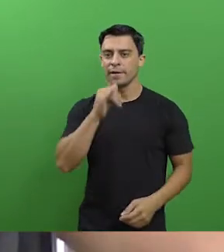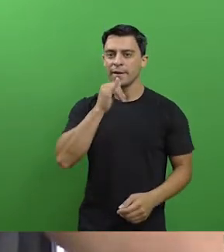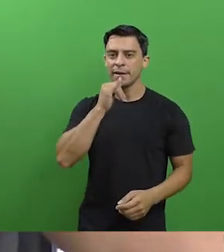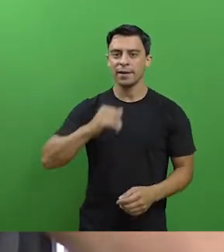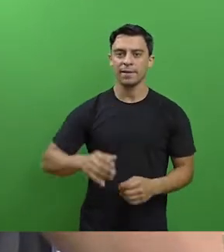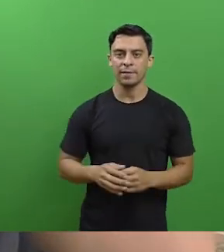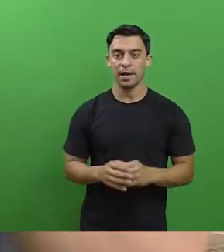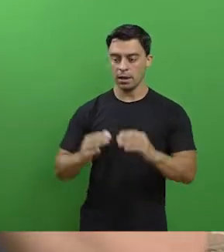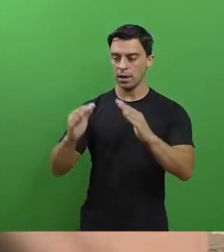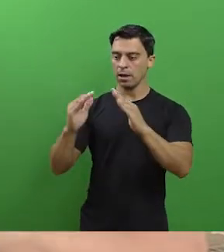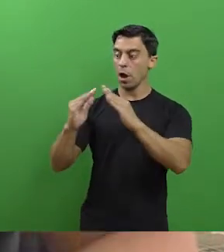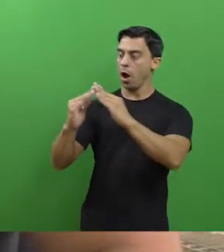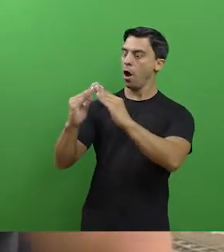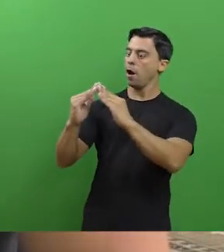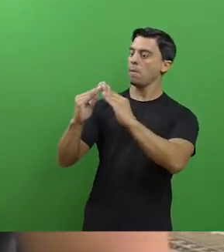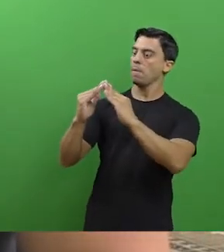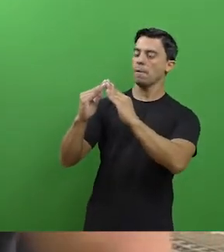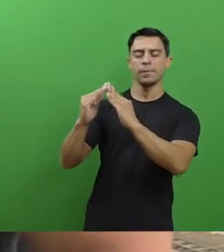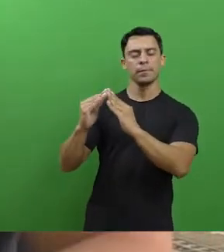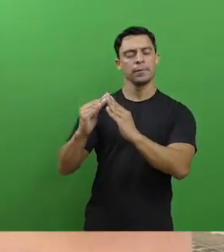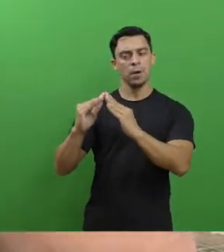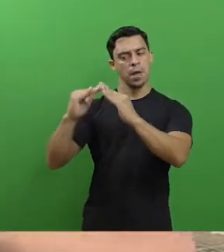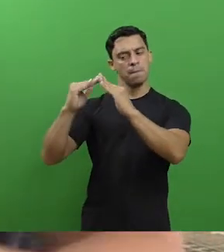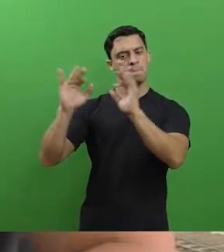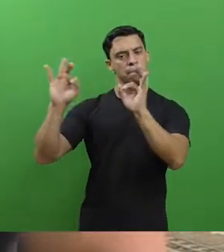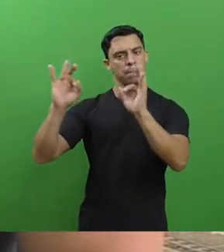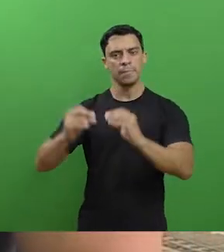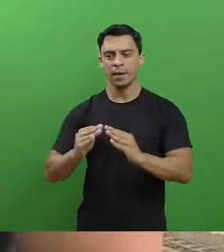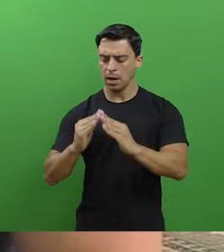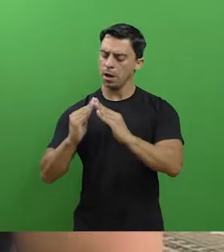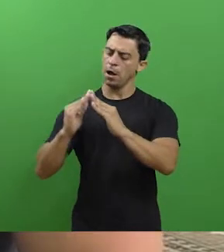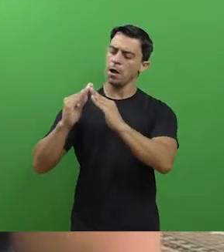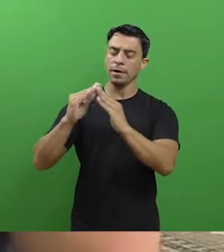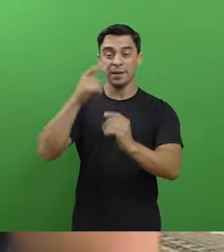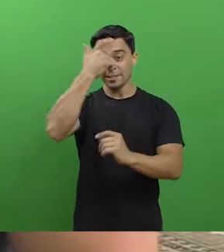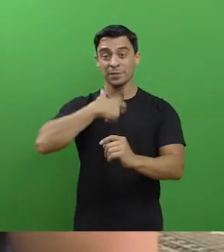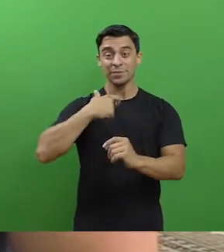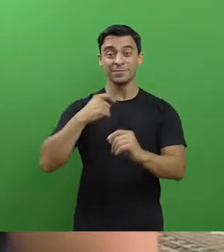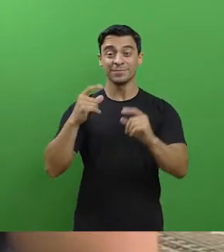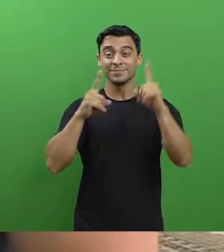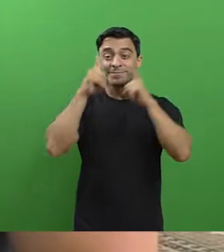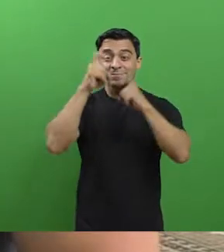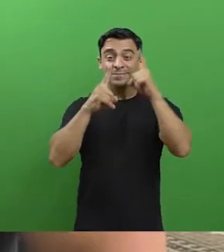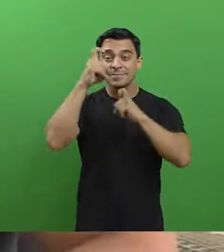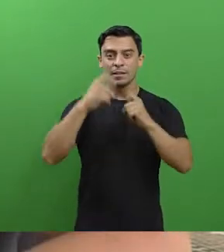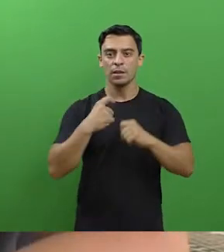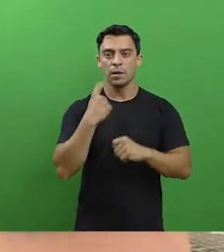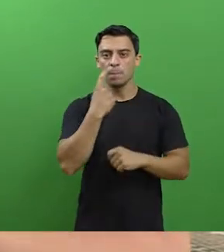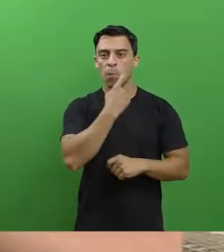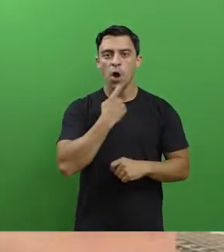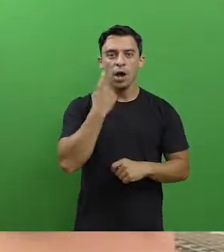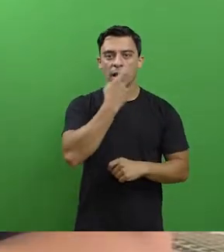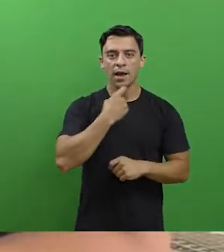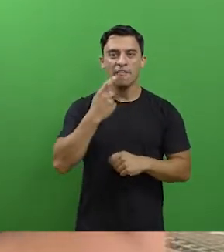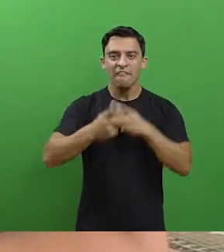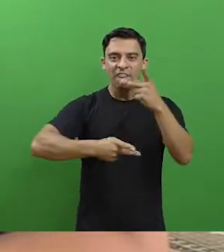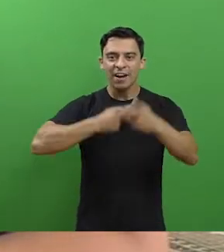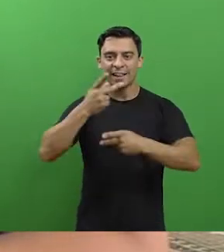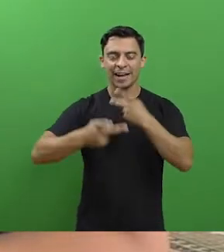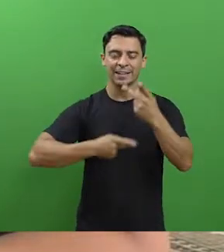especial. Então, a expressão facial, usa a expressão facial. Então, a boca, oralizar, né, falar, durante os